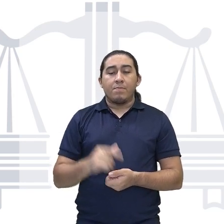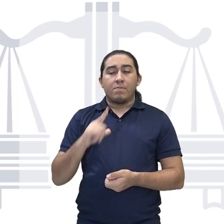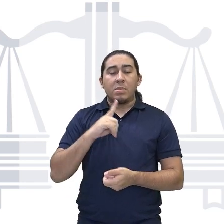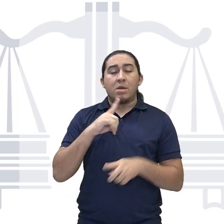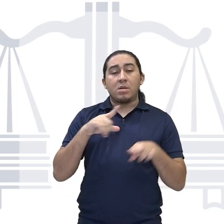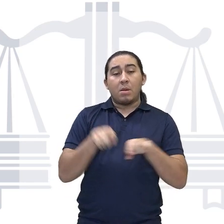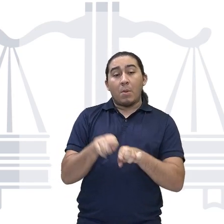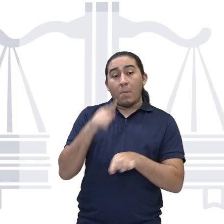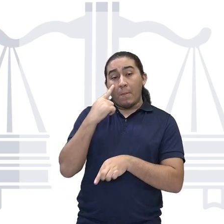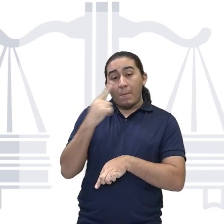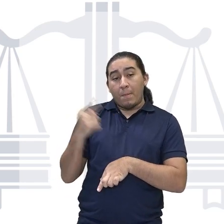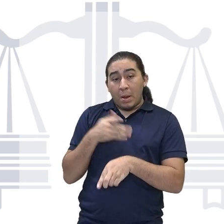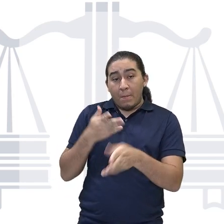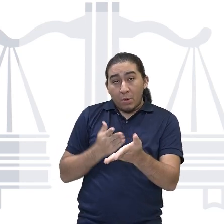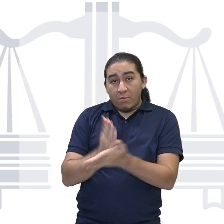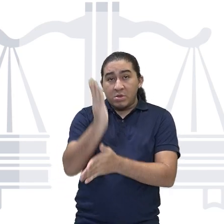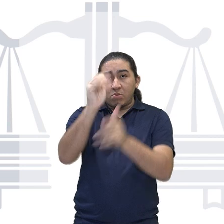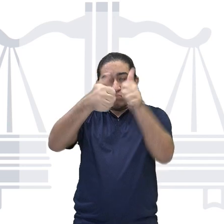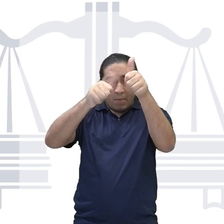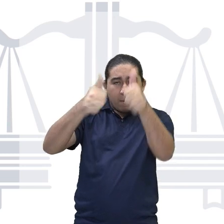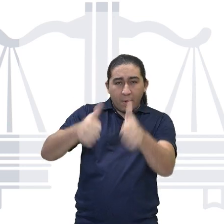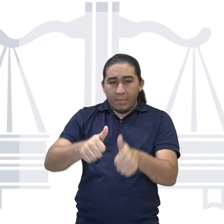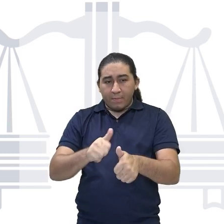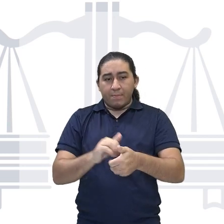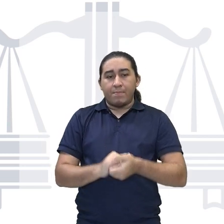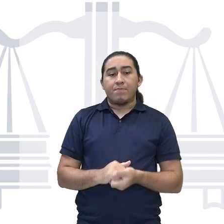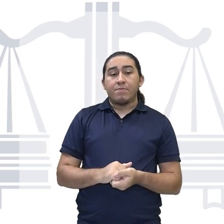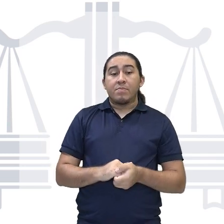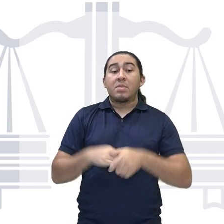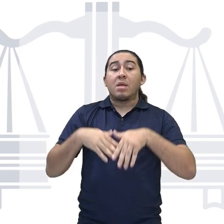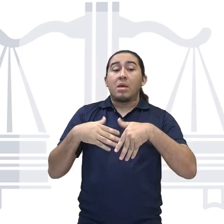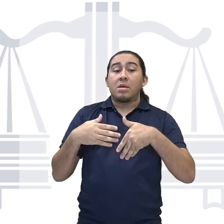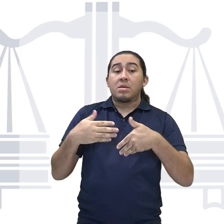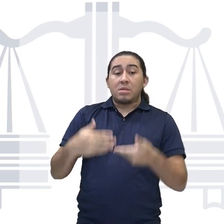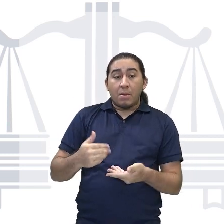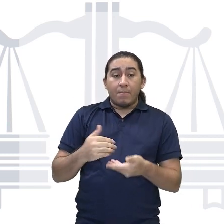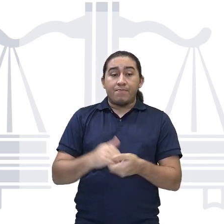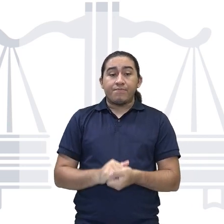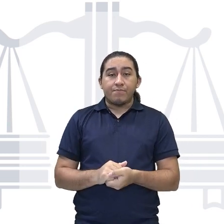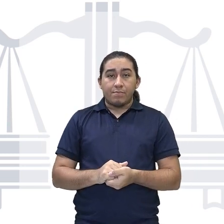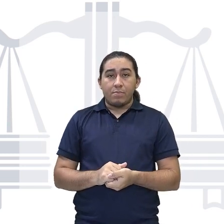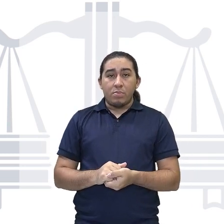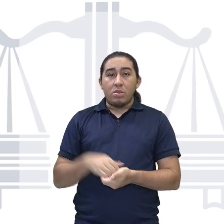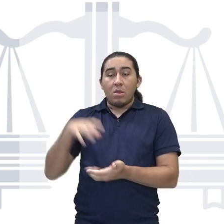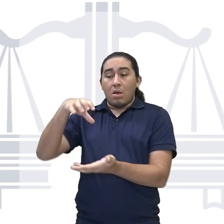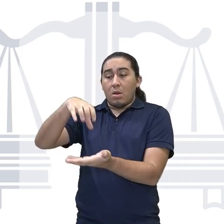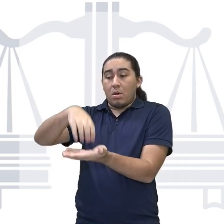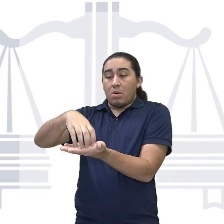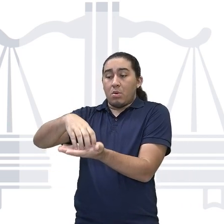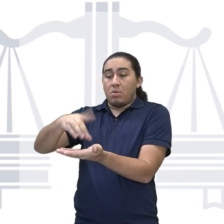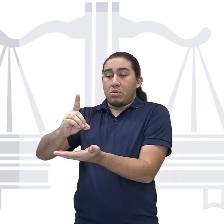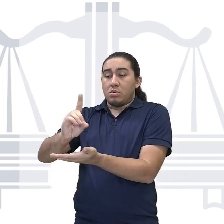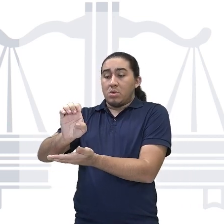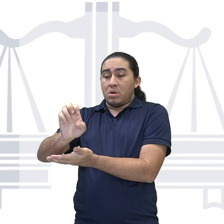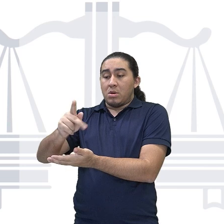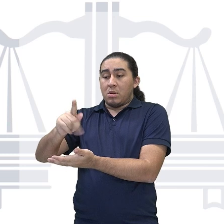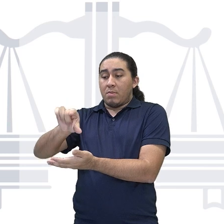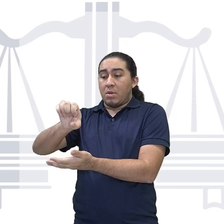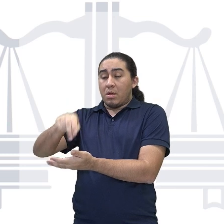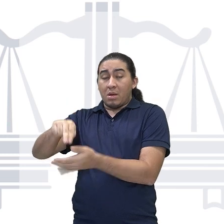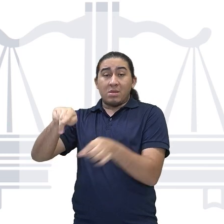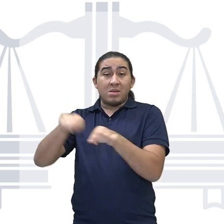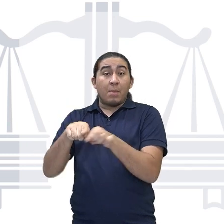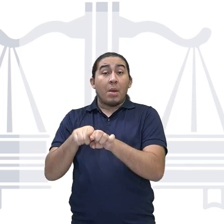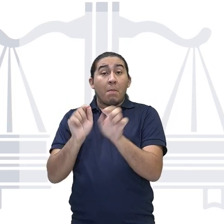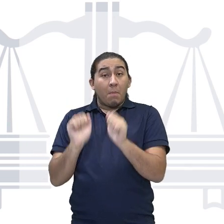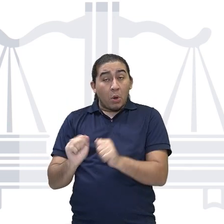validação e planejamento. A DEPLAN, então, valida a demanda, ou seja, ela entra em contato, muitas vezes viaja para o